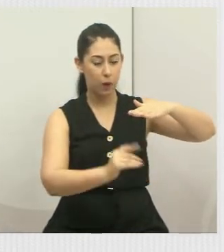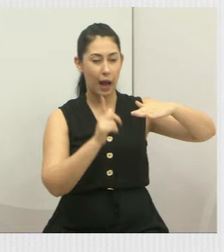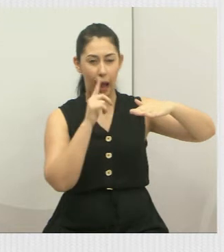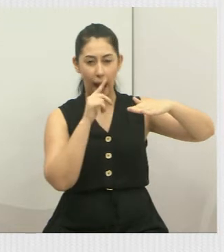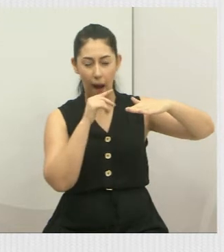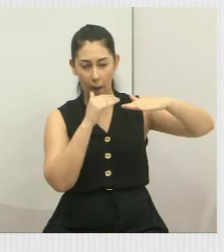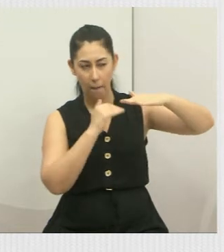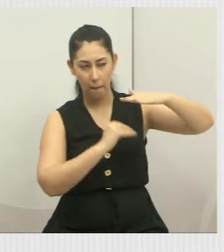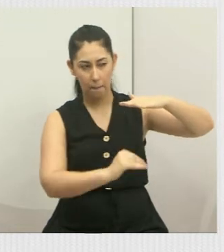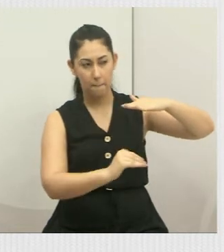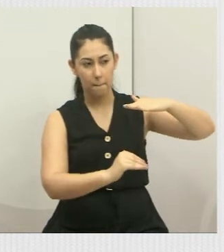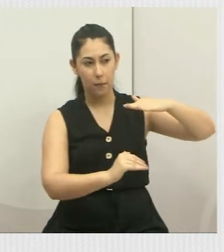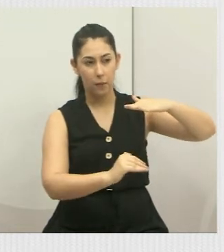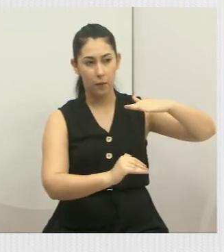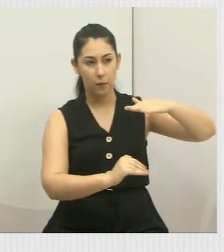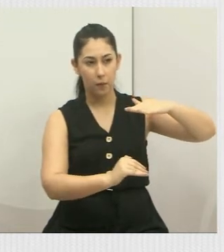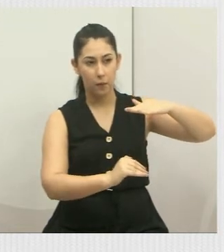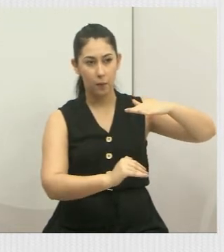de água subterrânea.